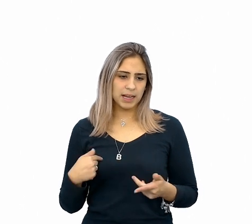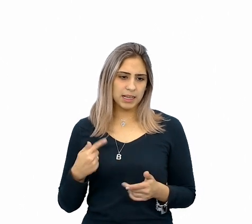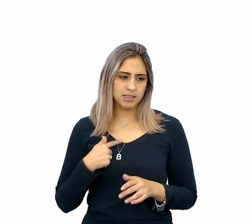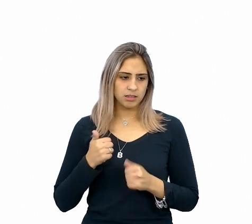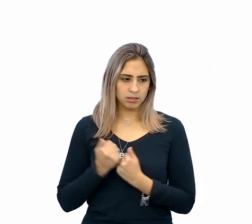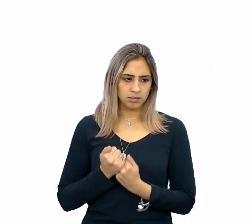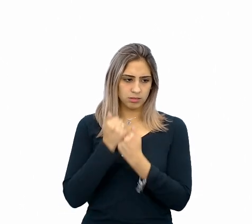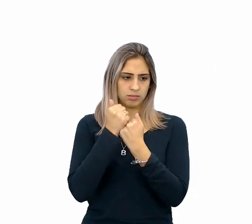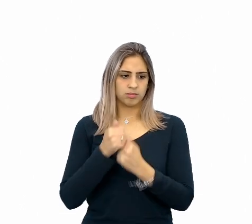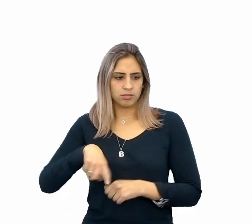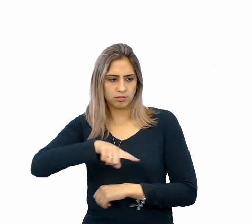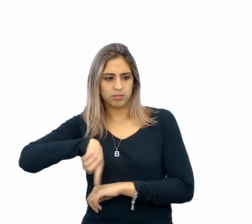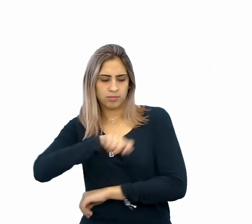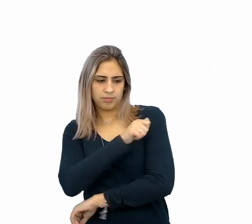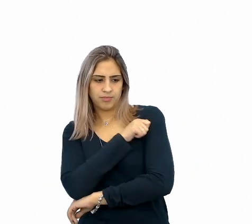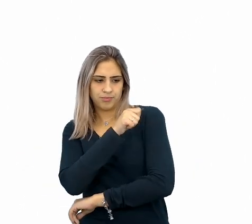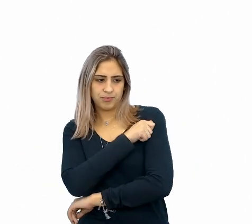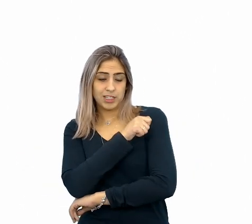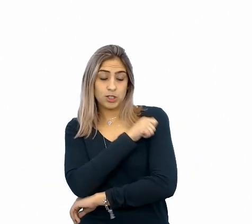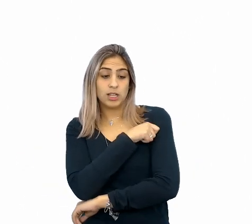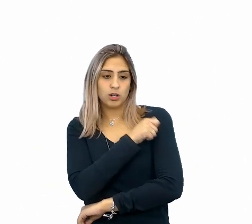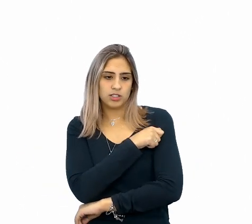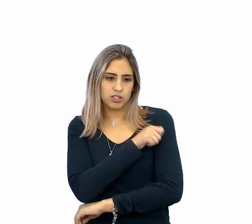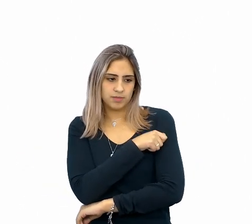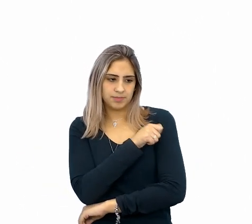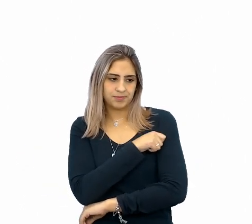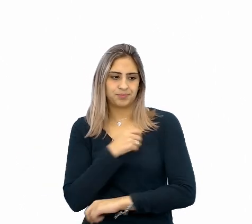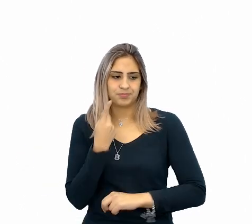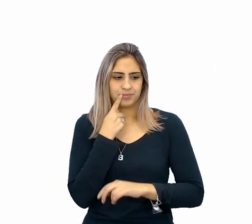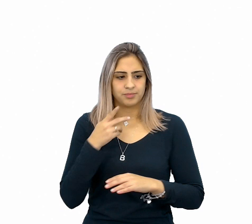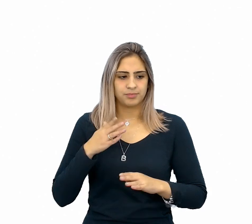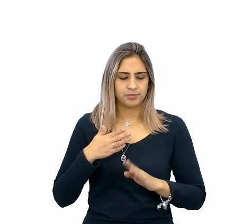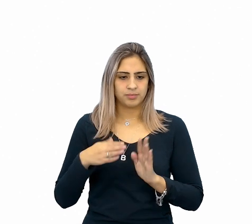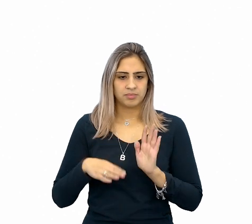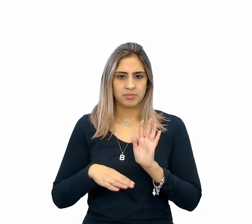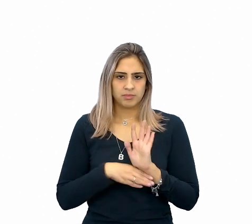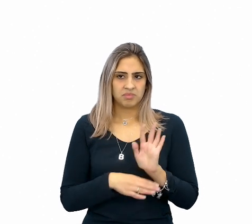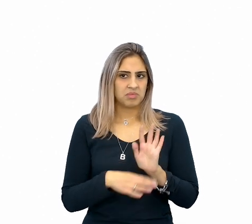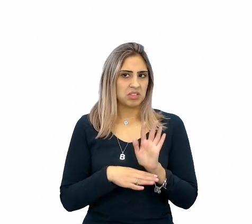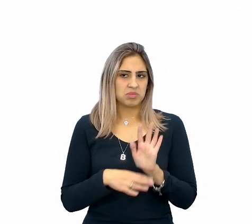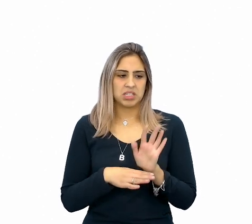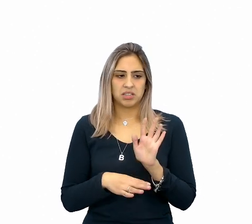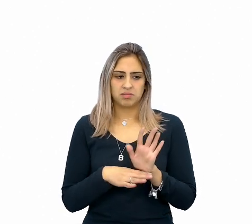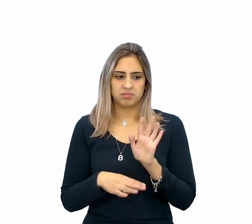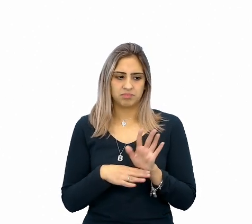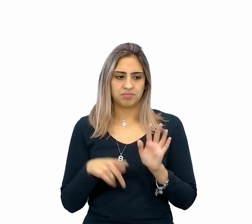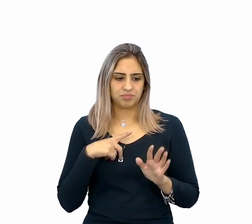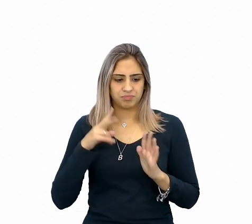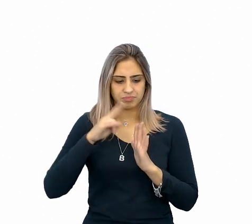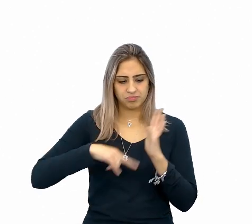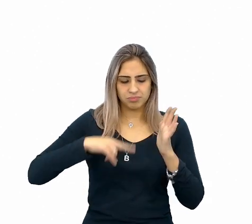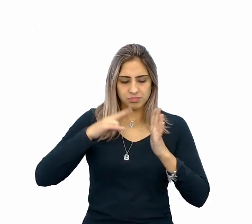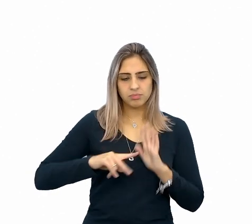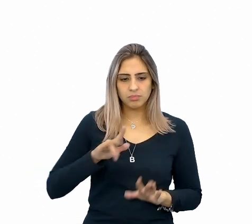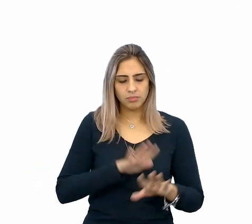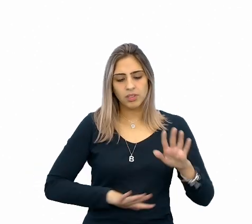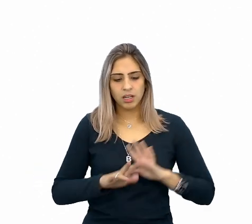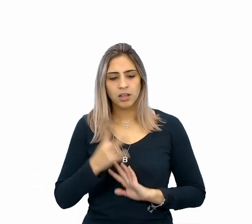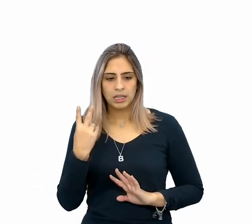os estudantes em situações do cotidiano, de escrita, leitura. E na aula 2,